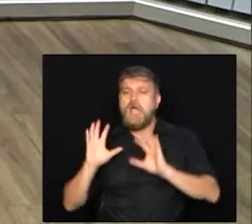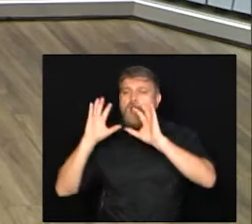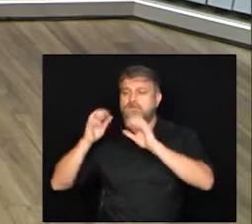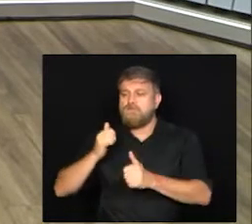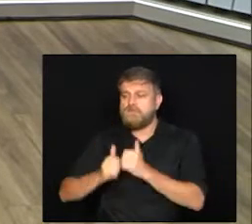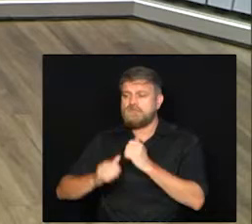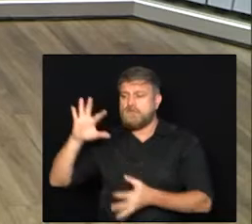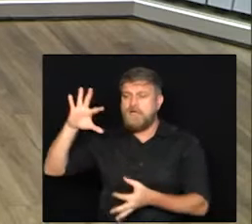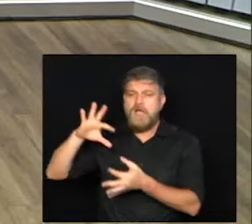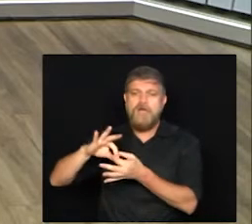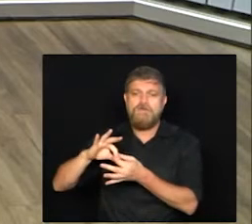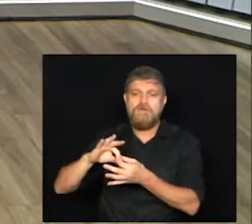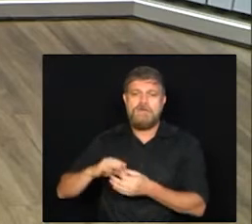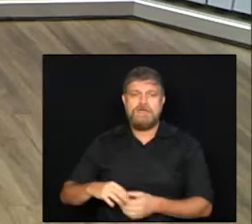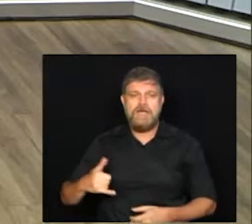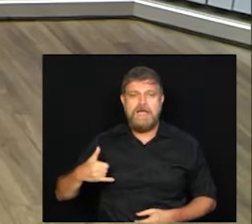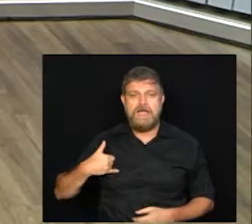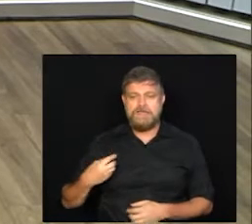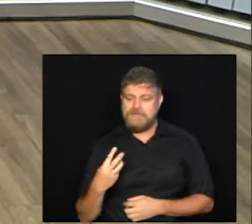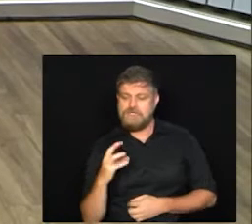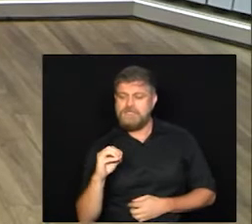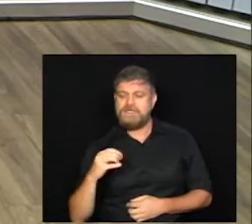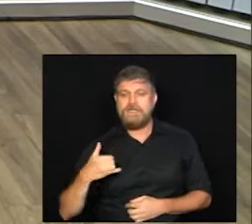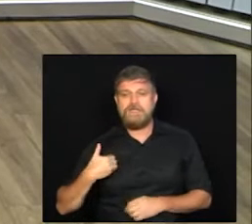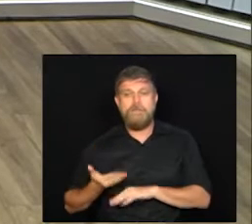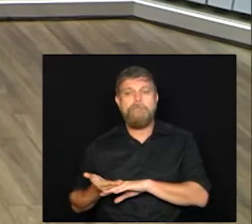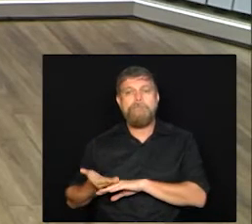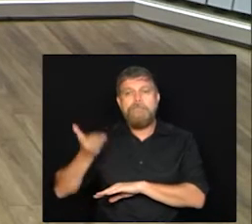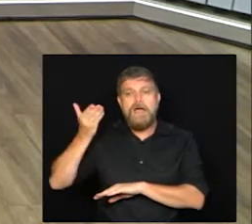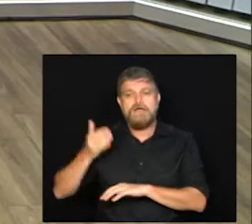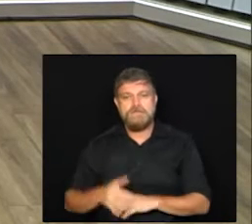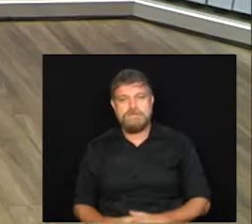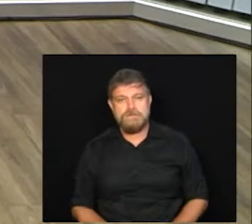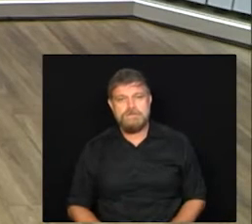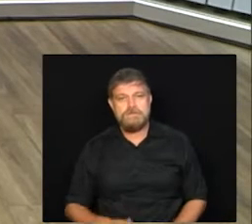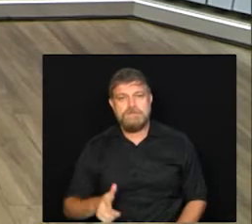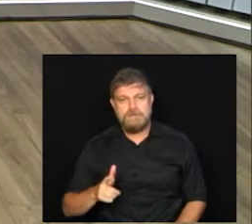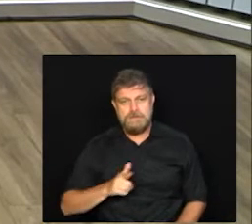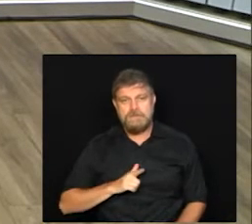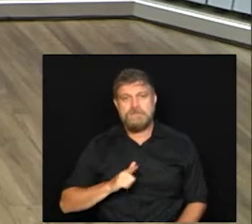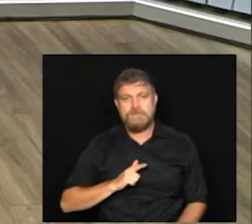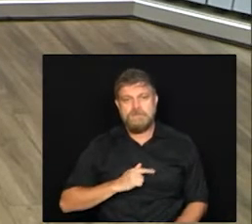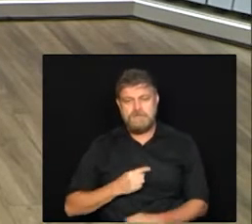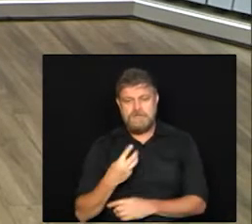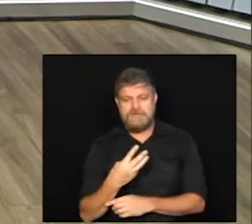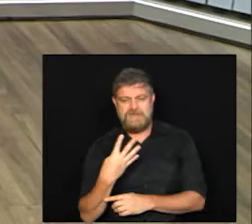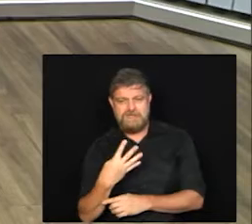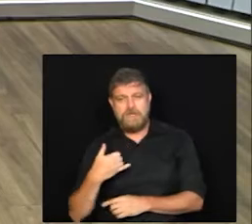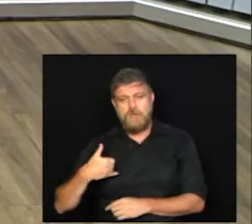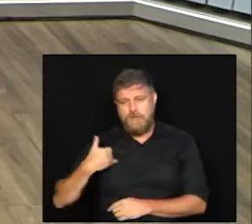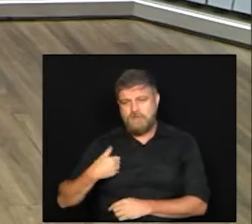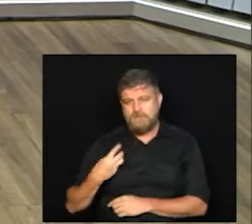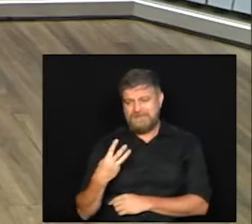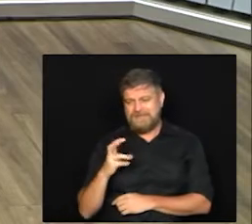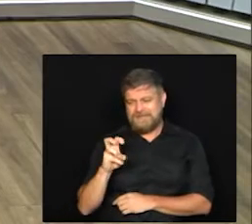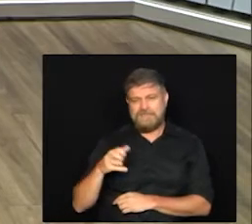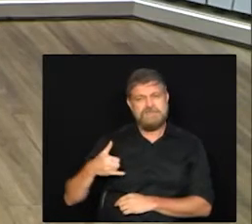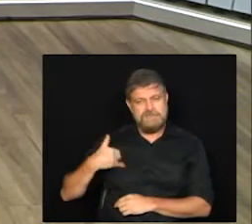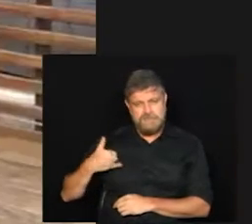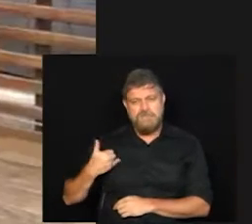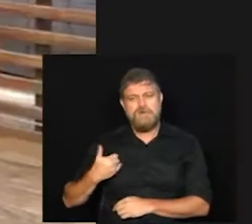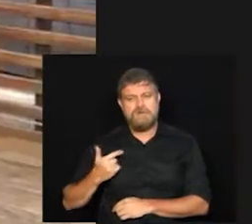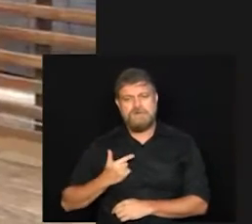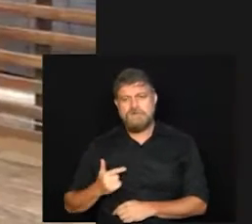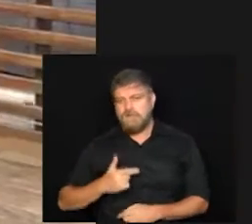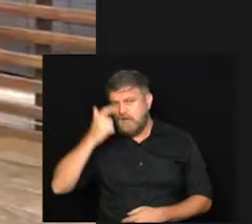futevôlei para os atletas acima dos 30 anos? Tem muitos atletas aí com 34, 35 anos que estão na ponta dos cascos, porém